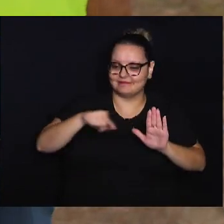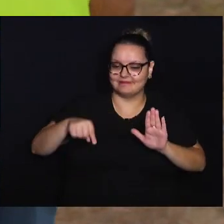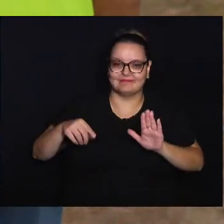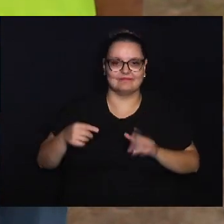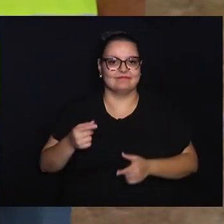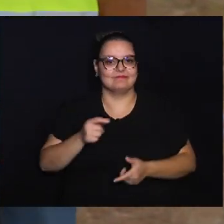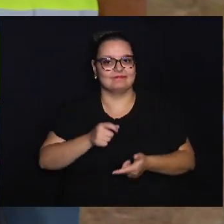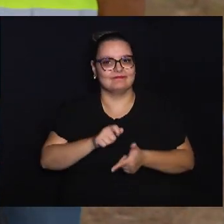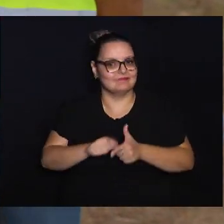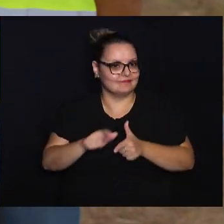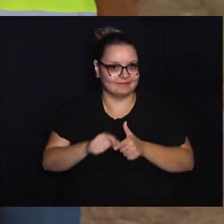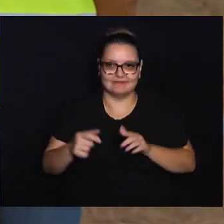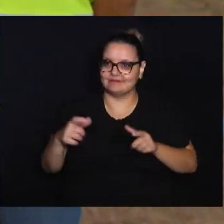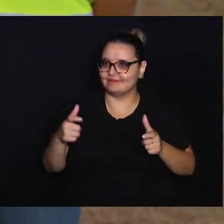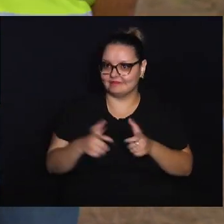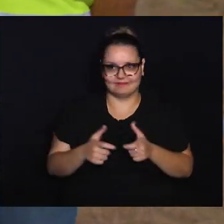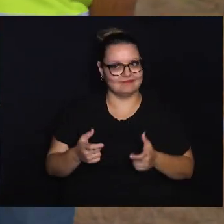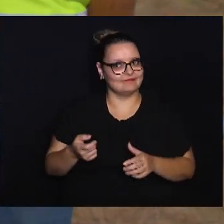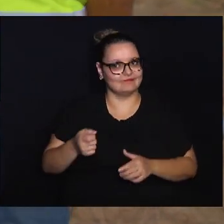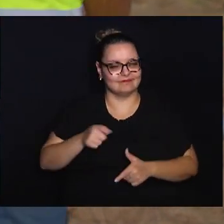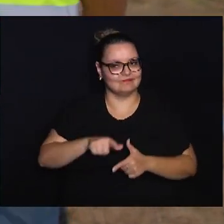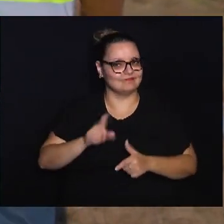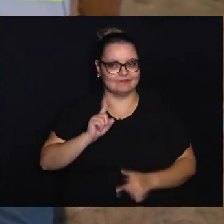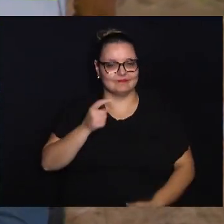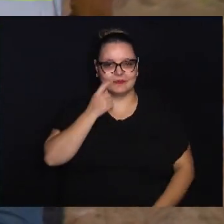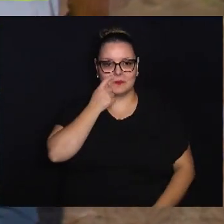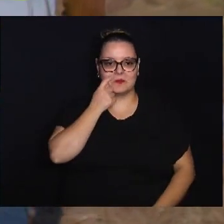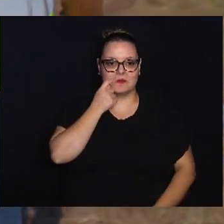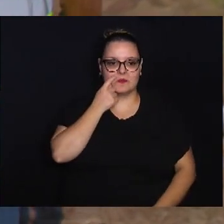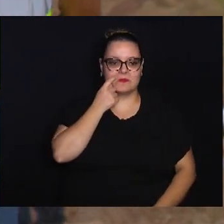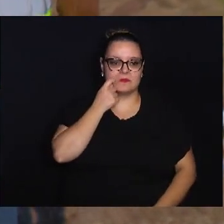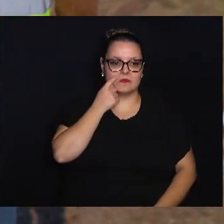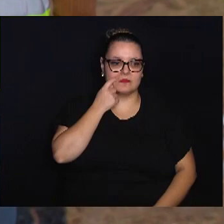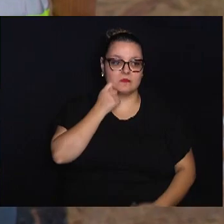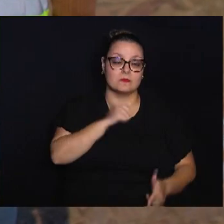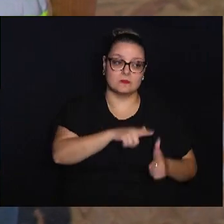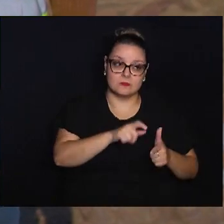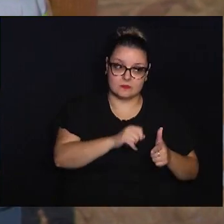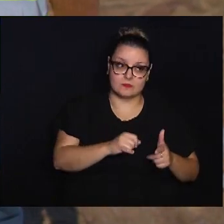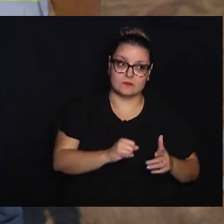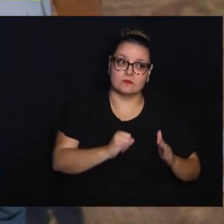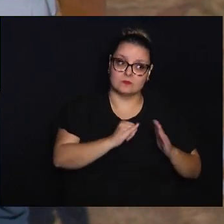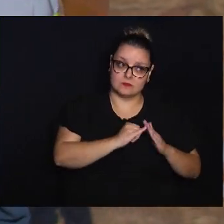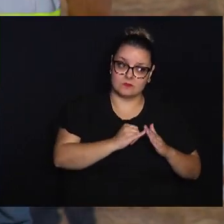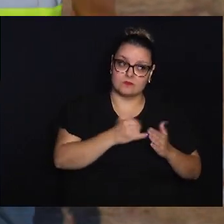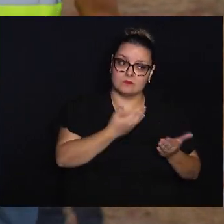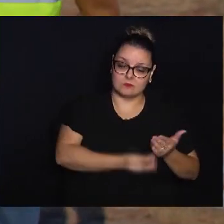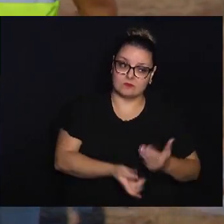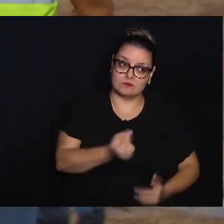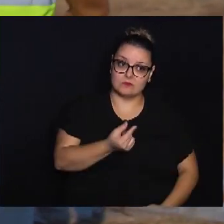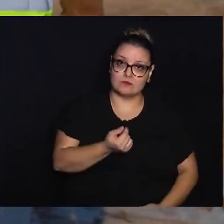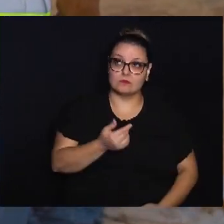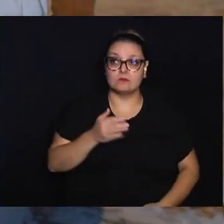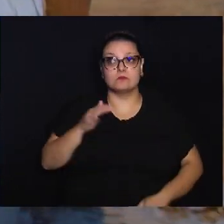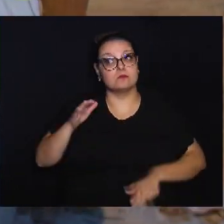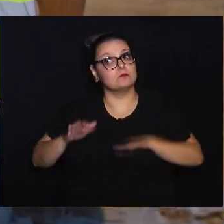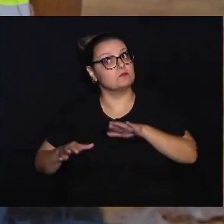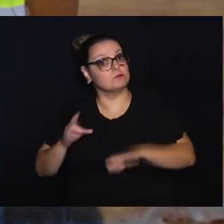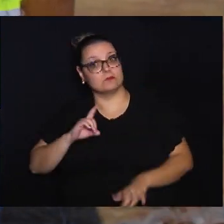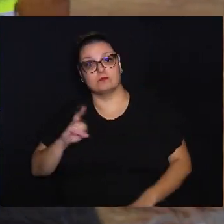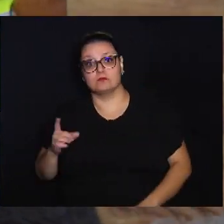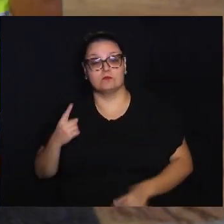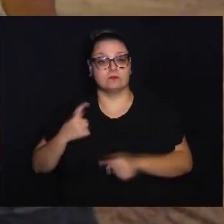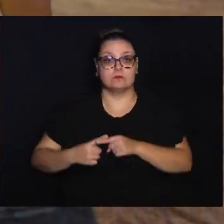indicador de reajuste de aluguel e reduzir o valor do aluguel. E alugar um imóvel é sinônimo de perder dinheiro ou não necessariamente?